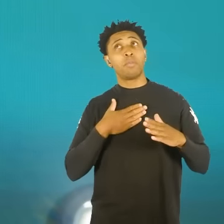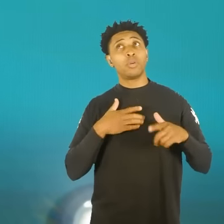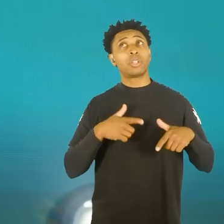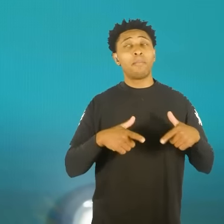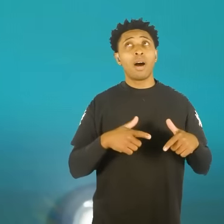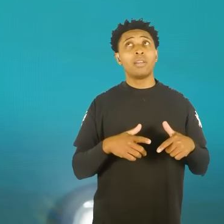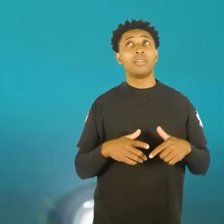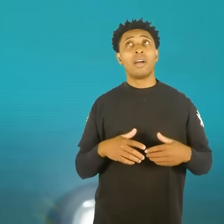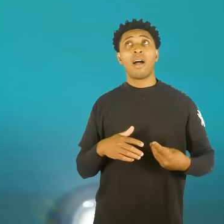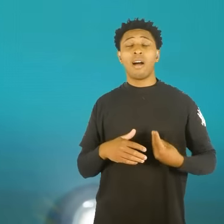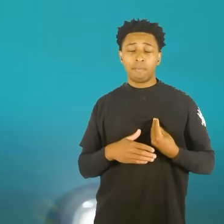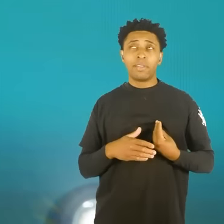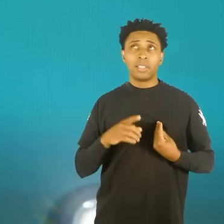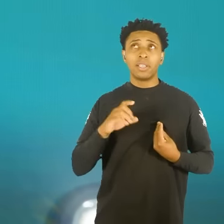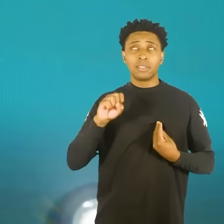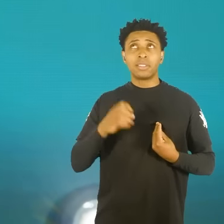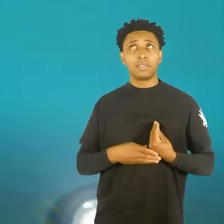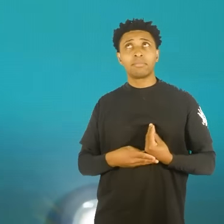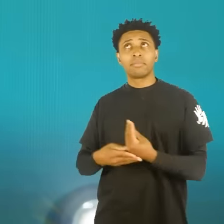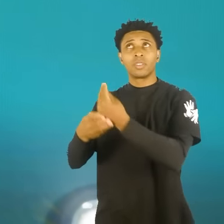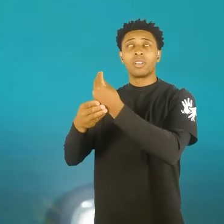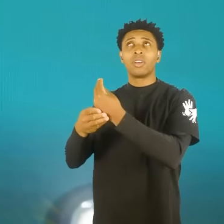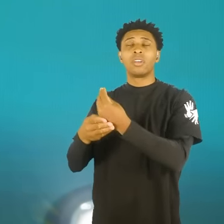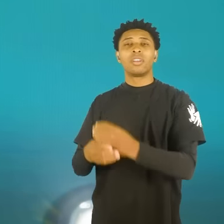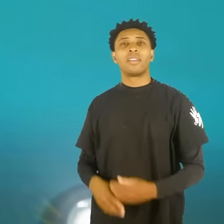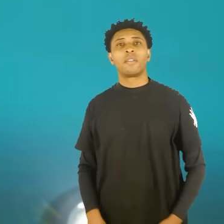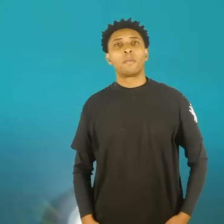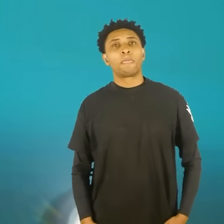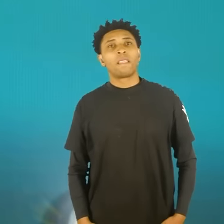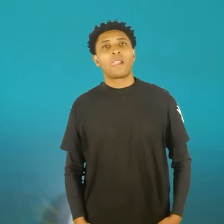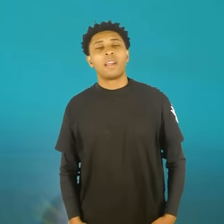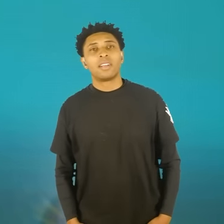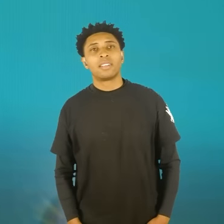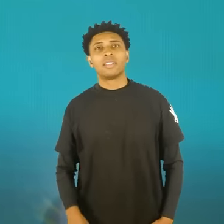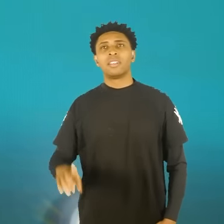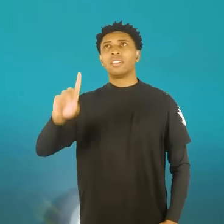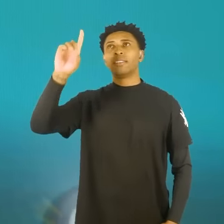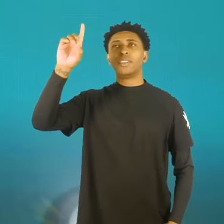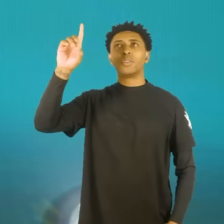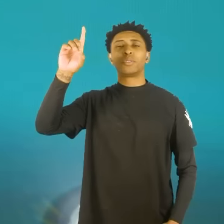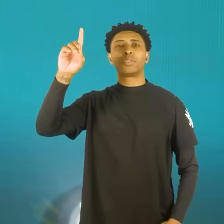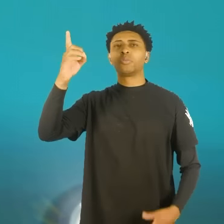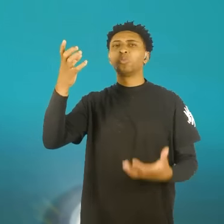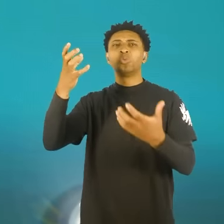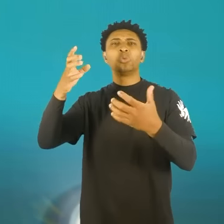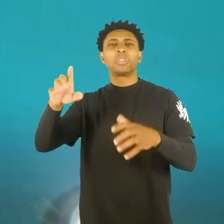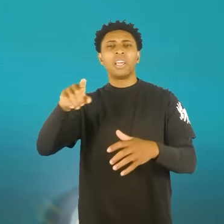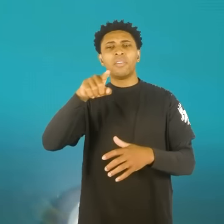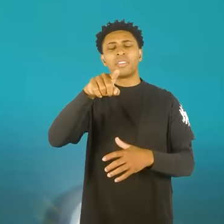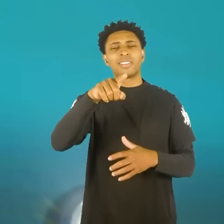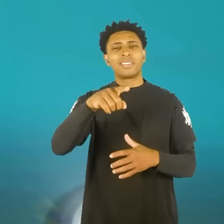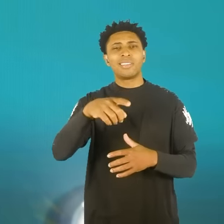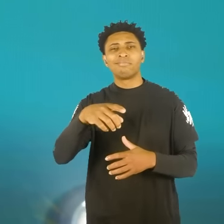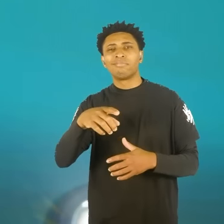oferta de Caim é que faltava ele na oferta. E Deus não quer você pela metade. Você pode vir aqui todos os cultos, chorar